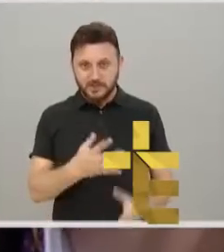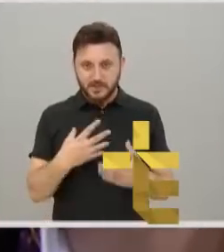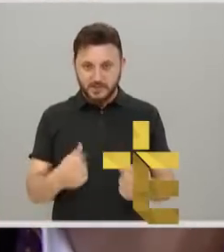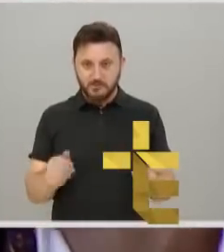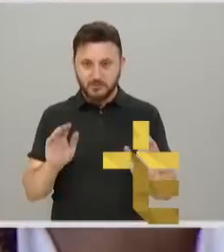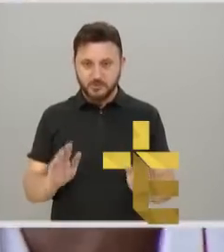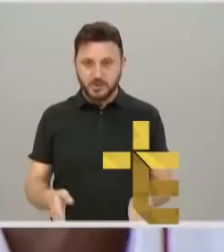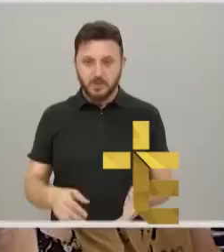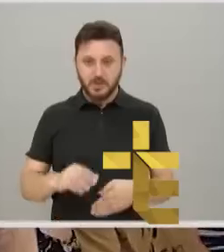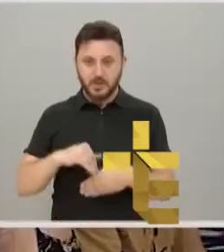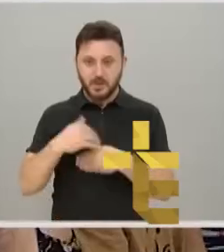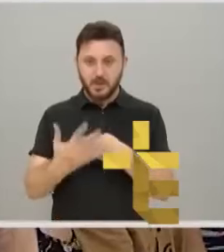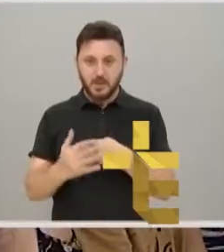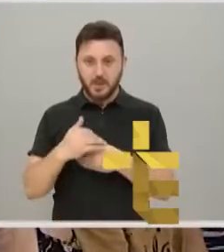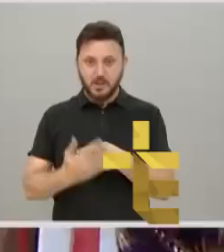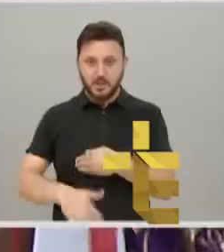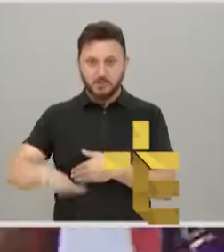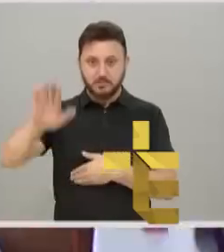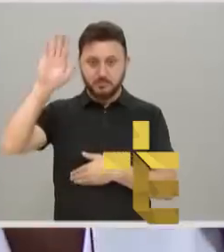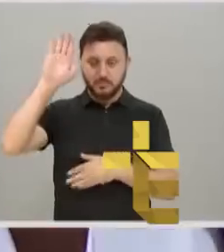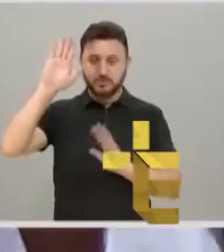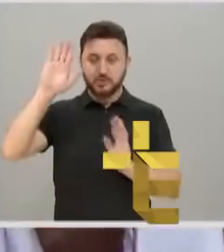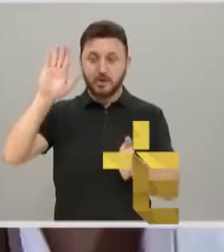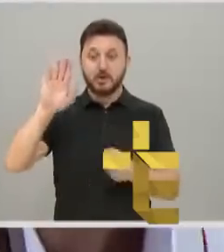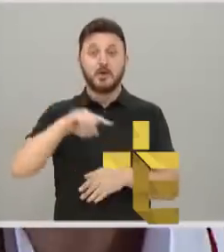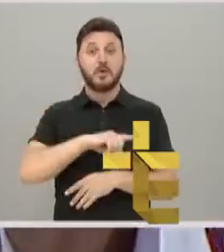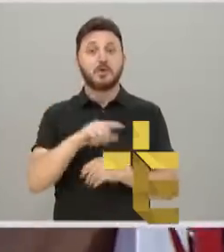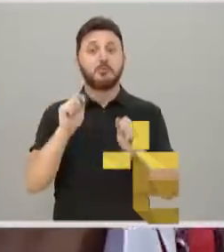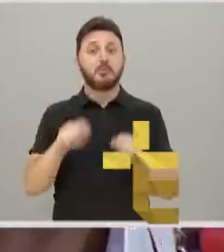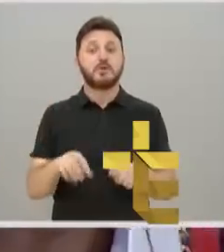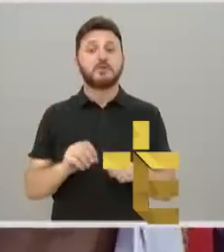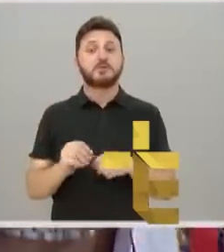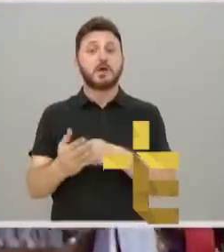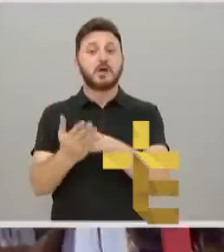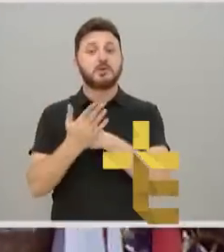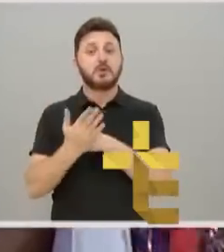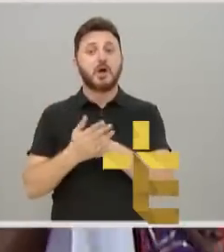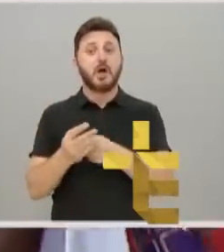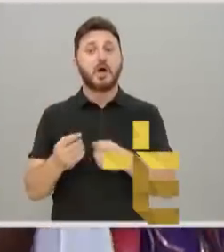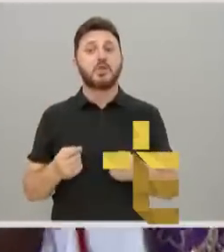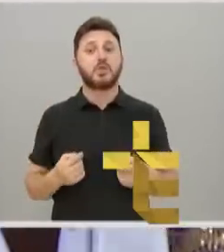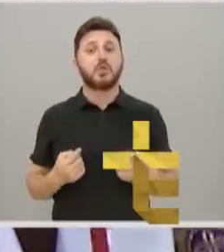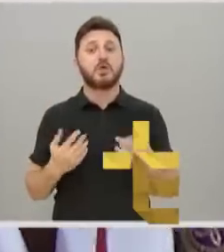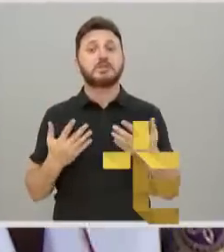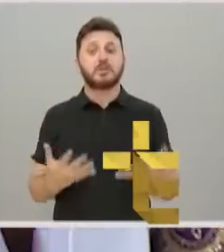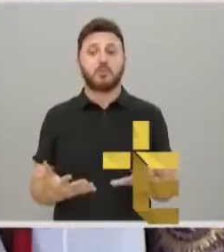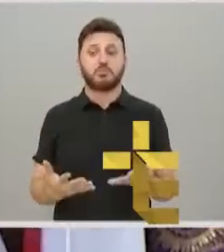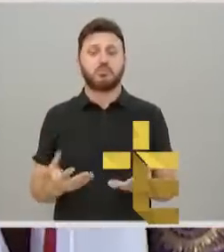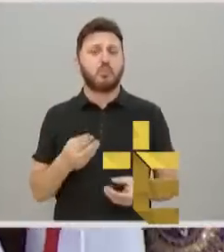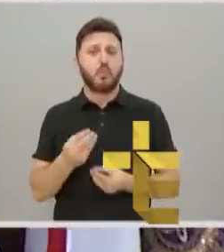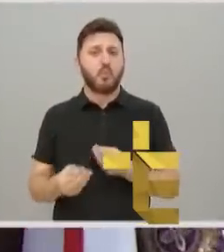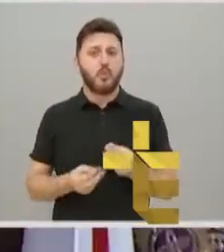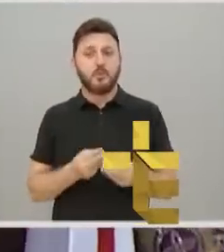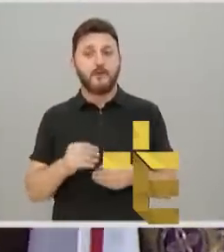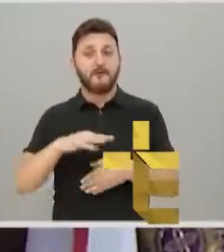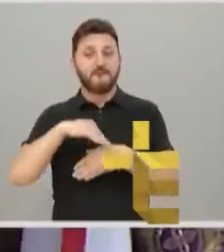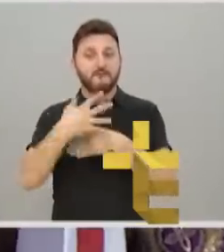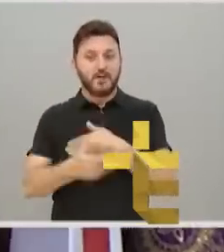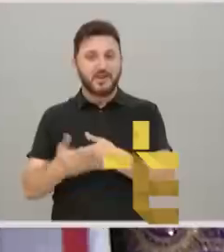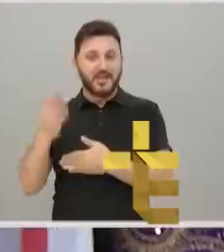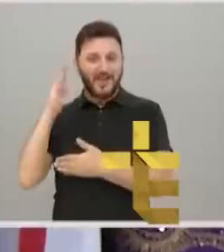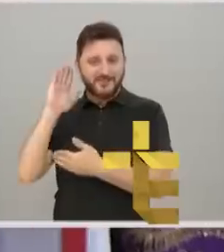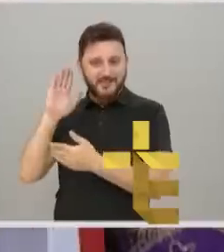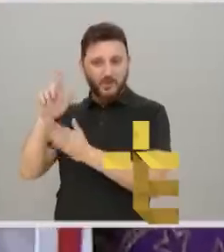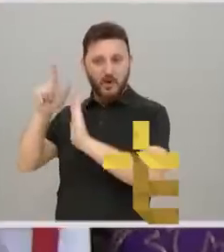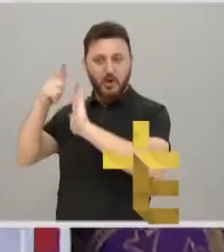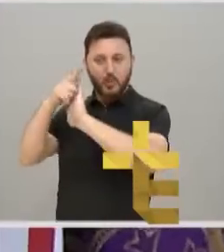esse, isso, esse calendário, você pode fazer a sua doação pela folhinha,